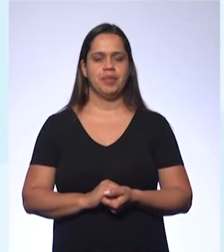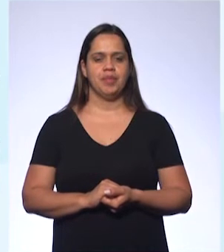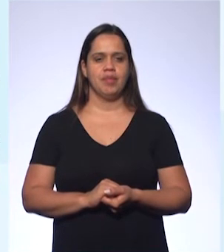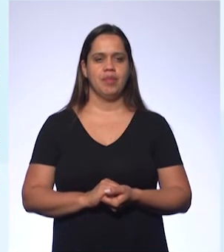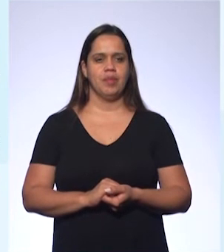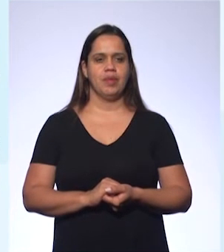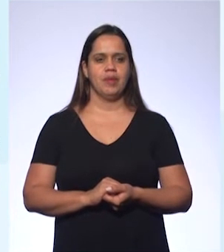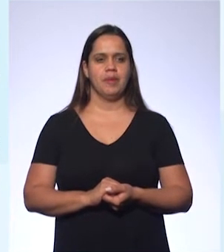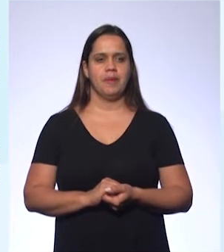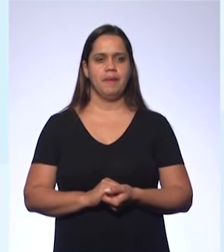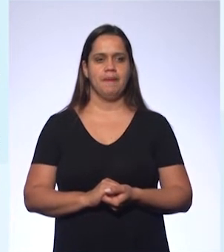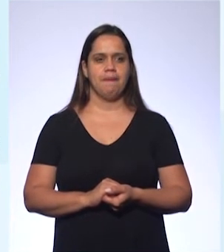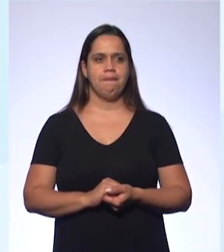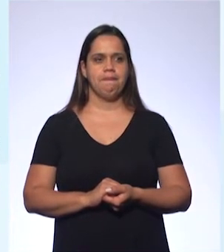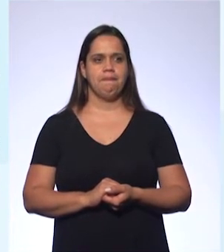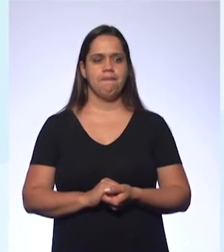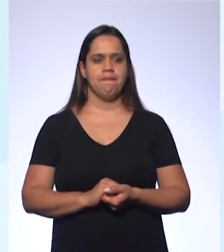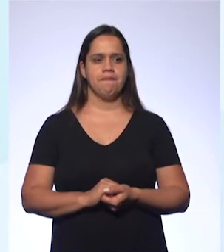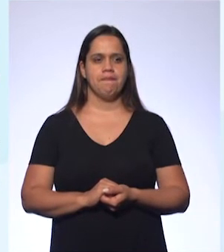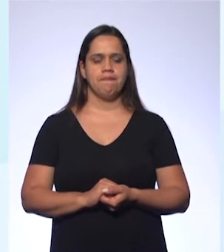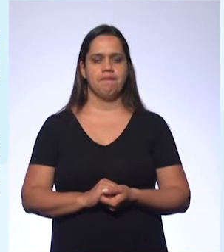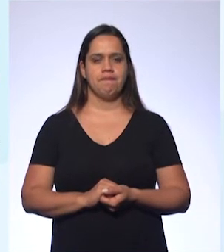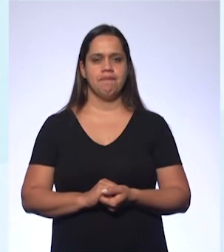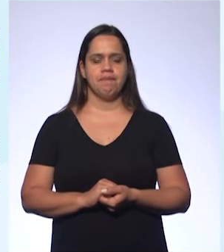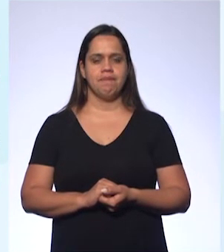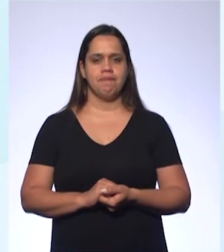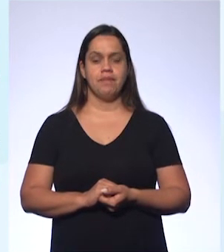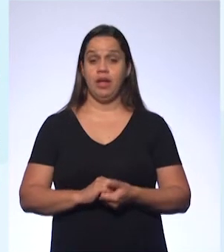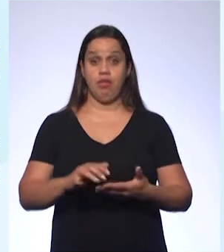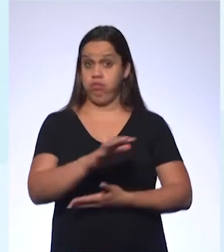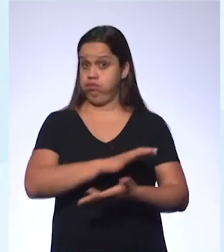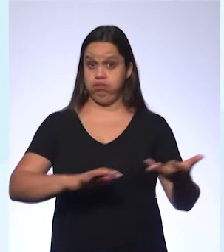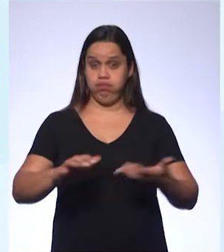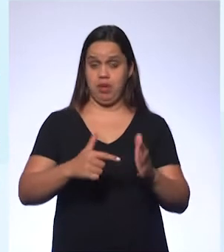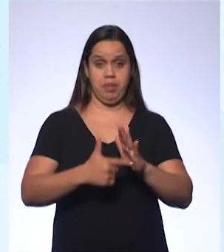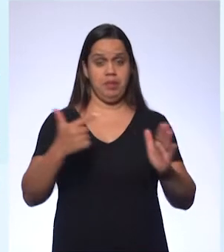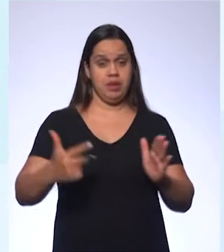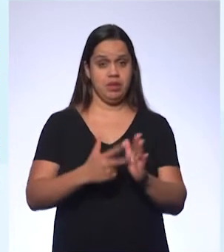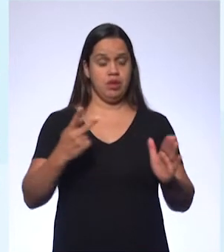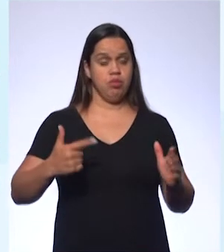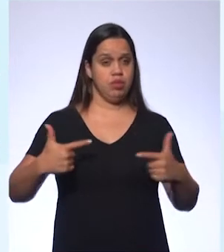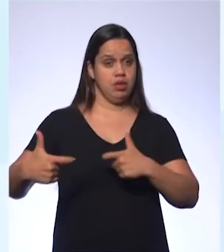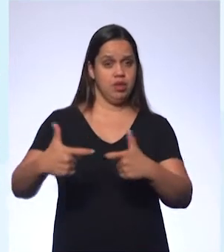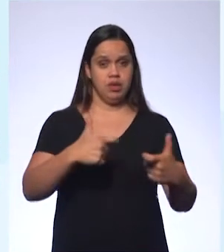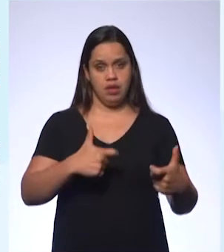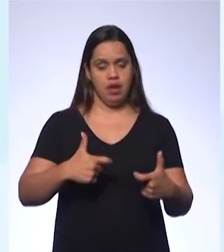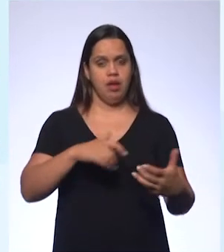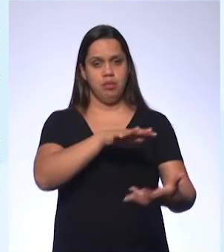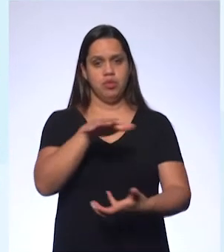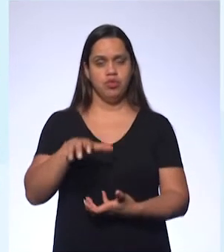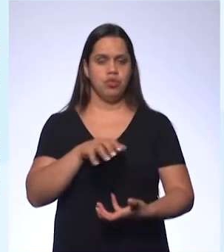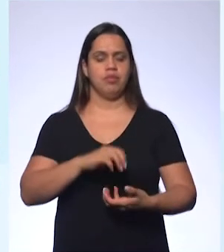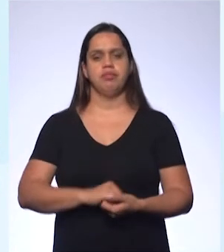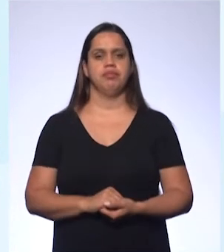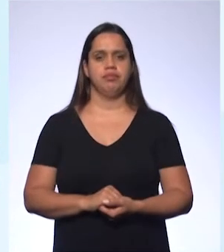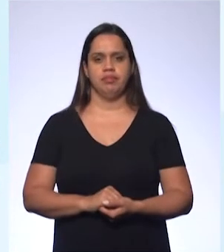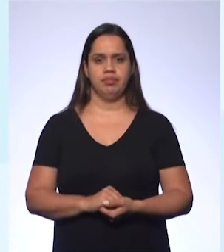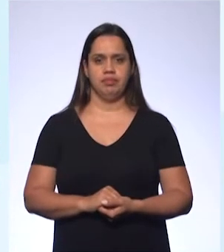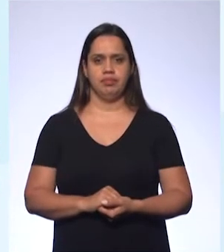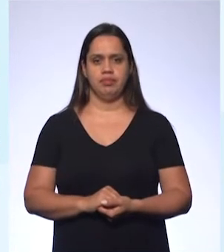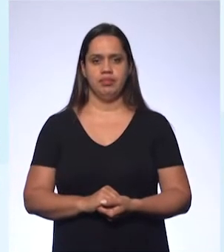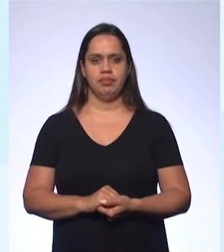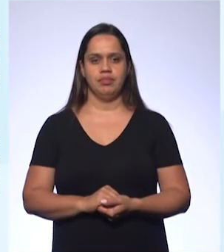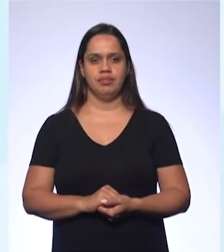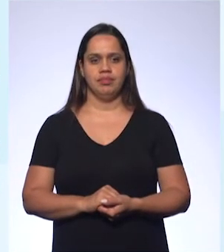Second World War, durante esse tumulto todo da Primeira e Segunda Guerra Mundial, English literature presents as characteristic the